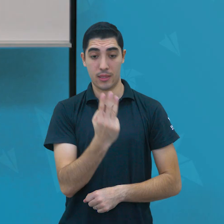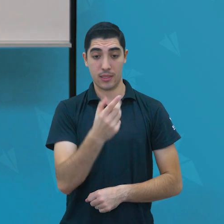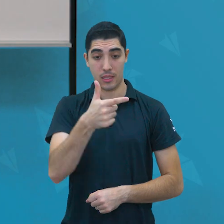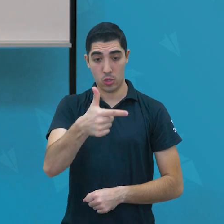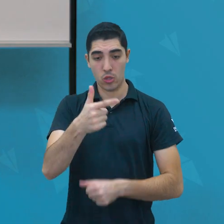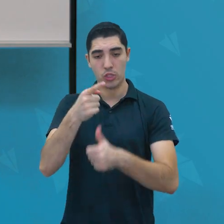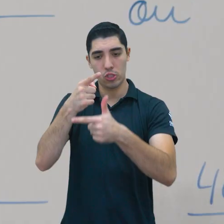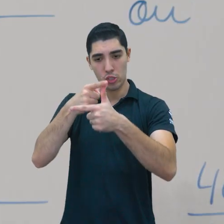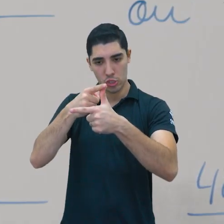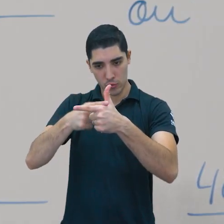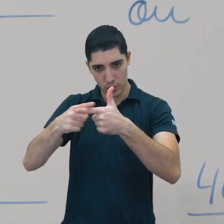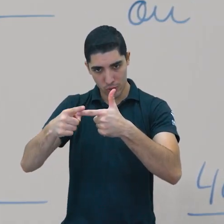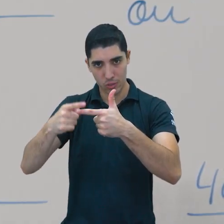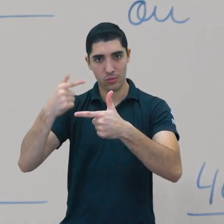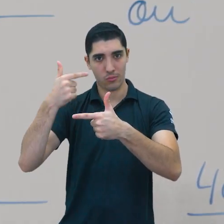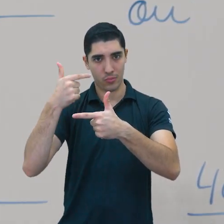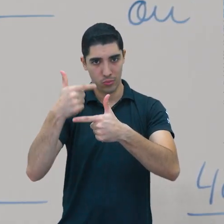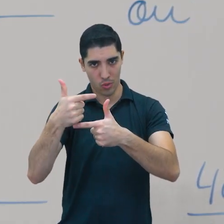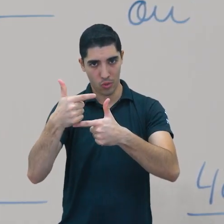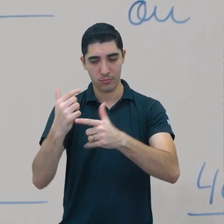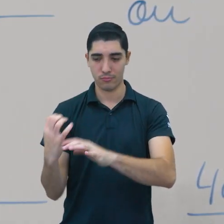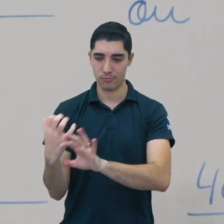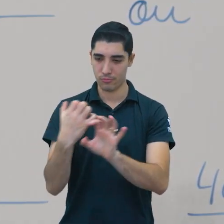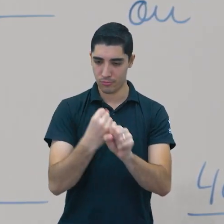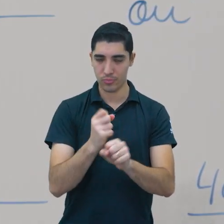32 por 2,